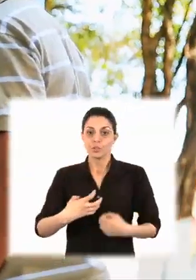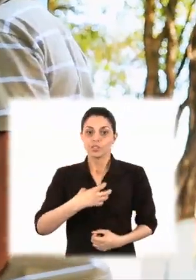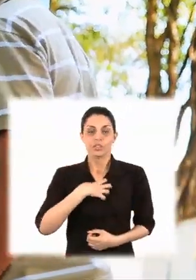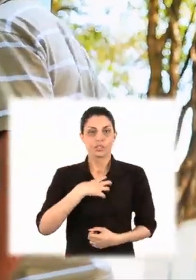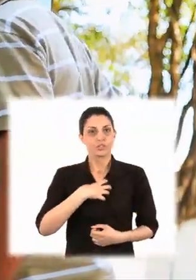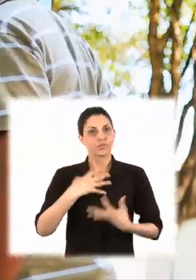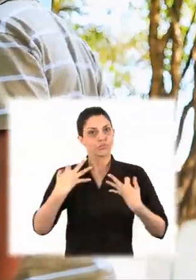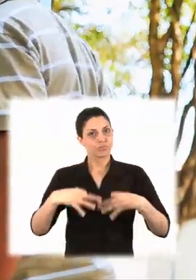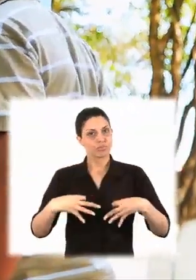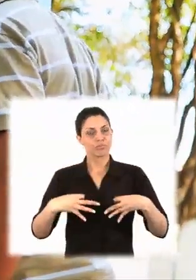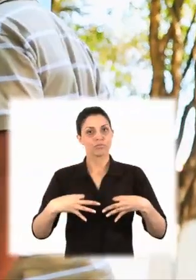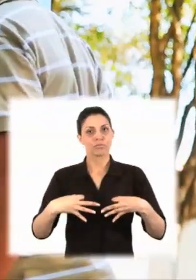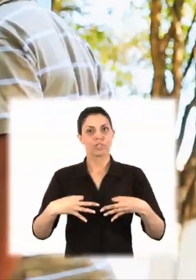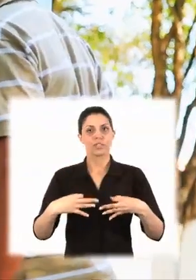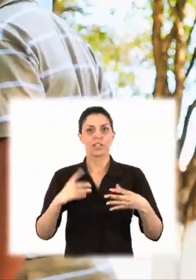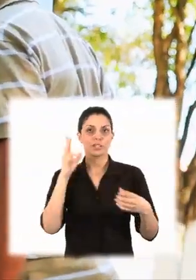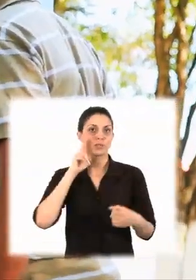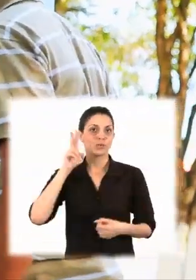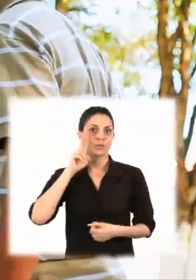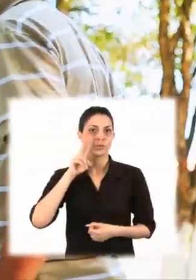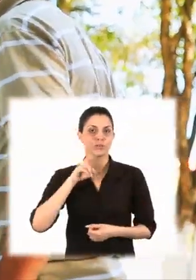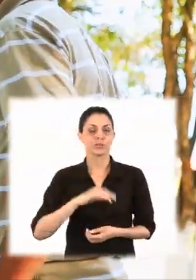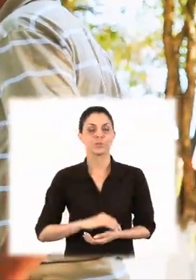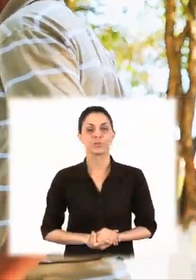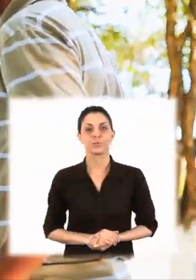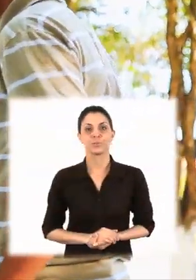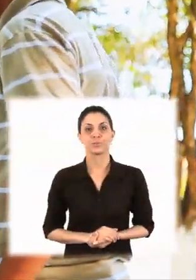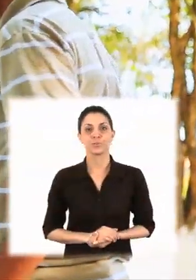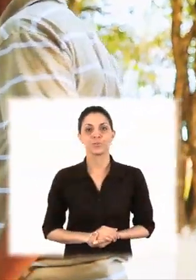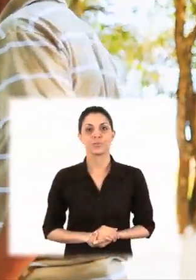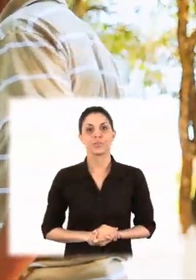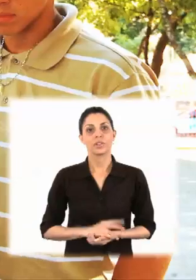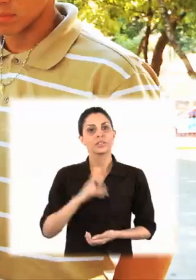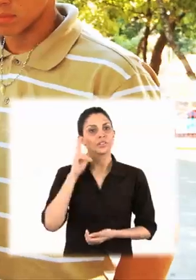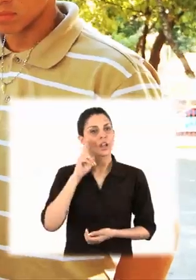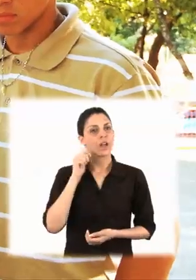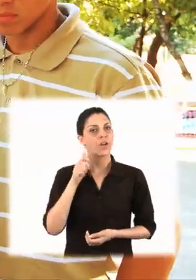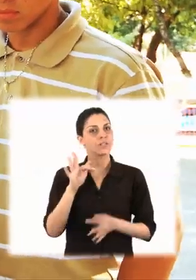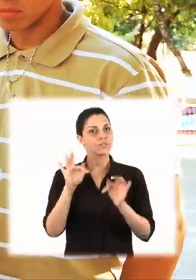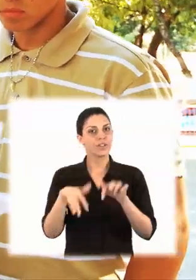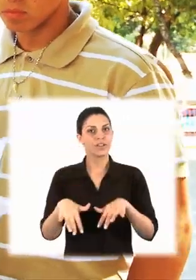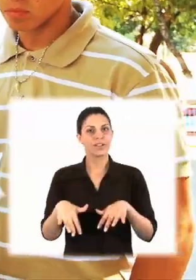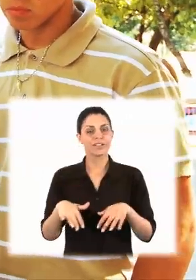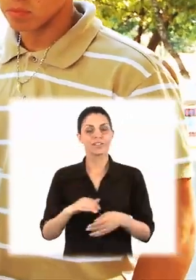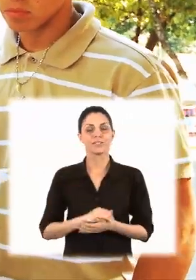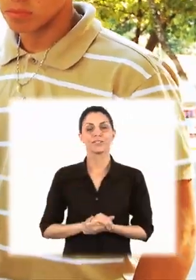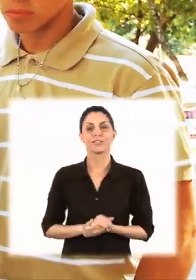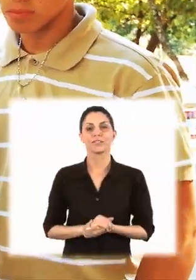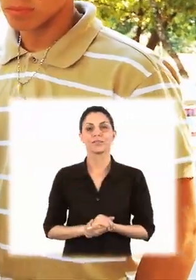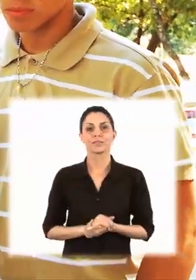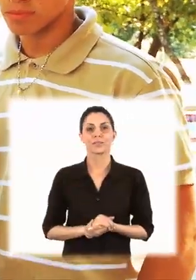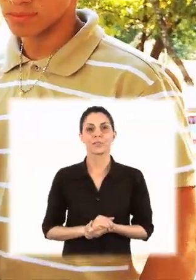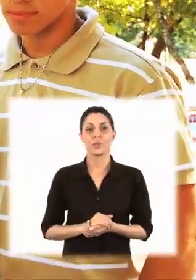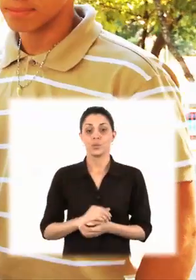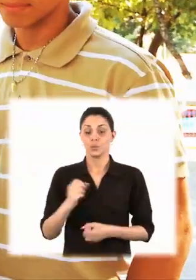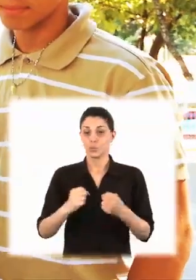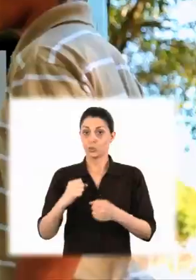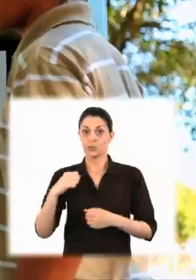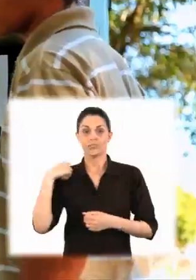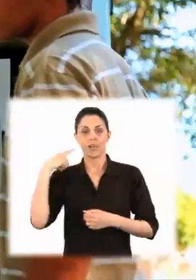né? Mantendo o meu sentido, a coerência da minha história. A história está chegando no